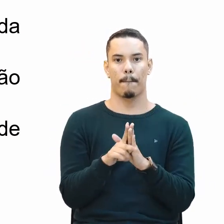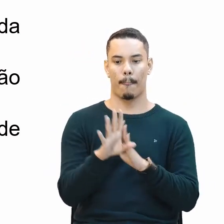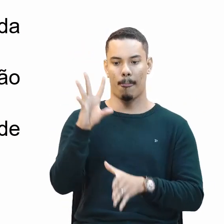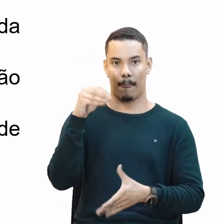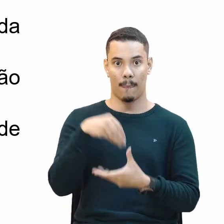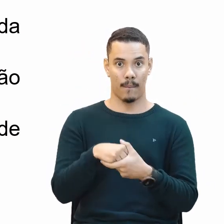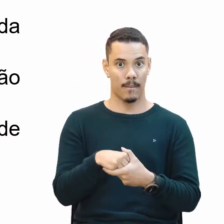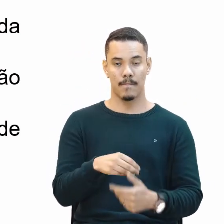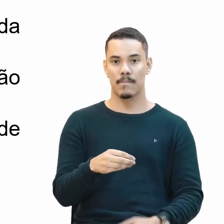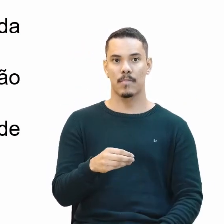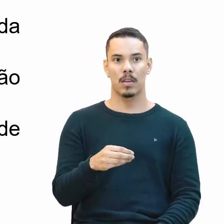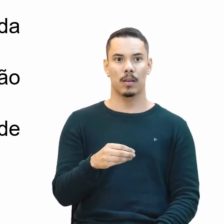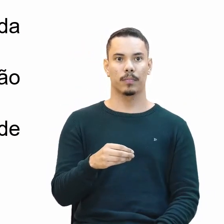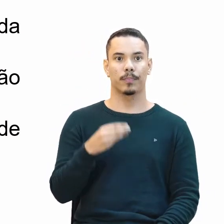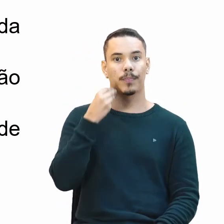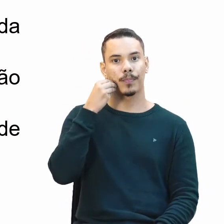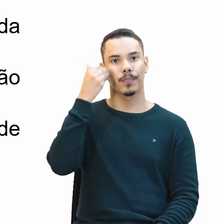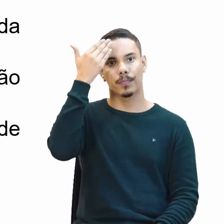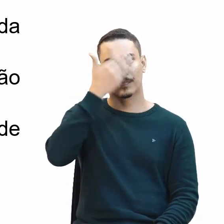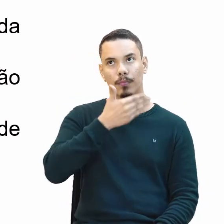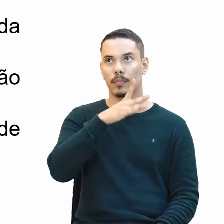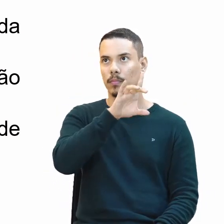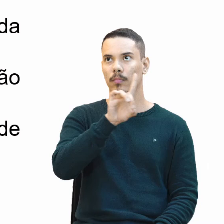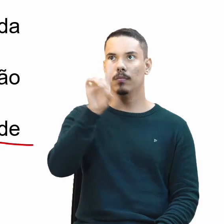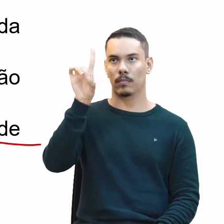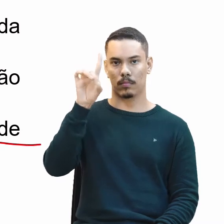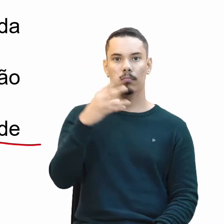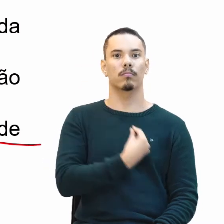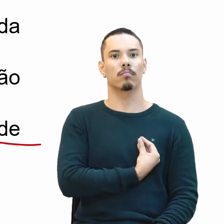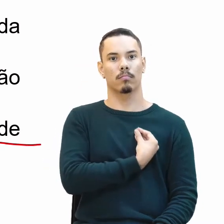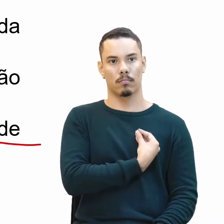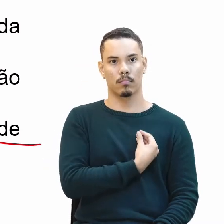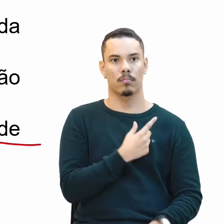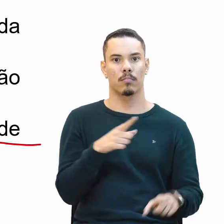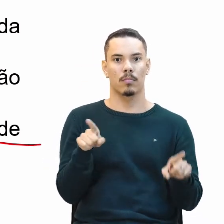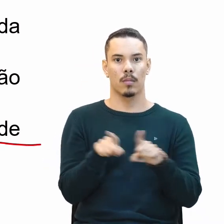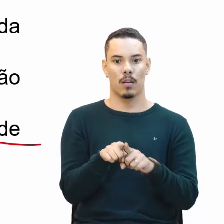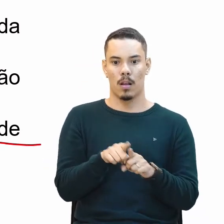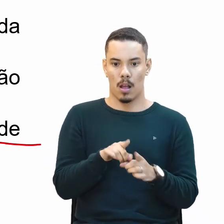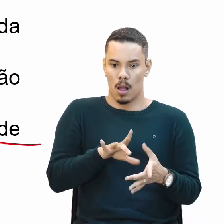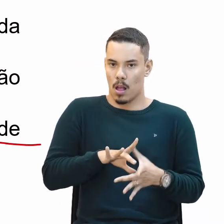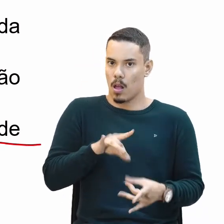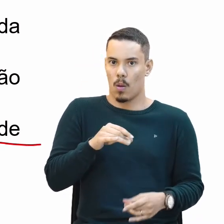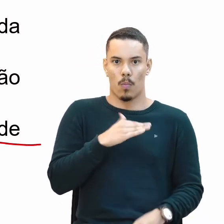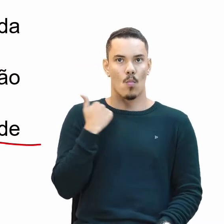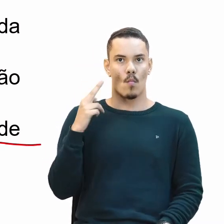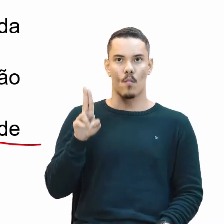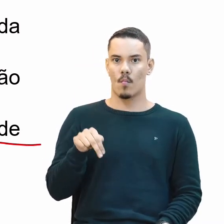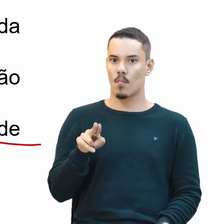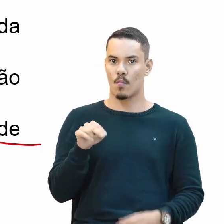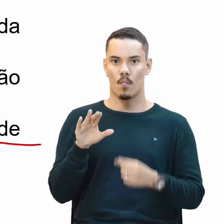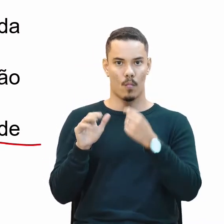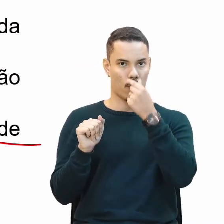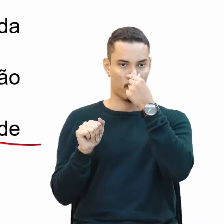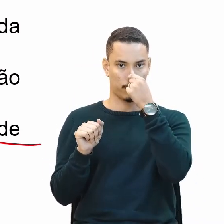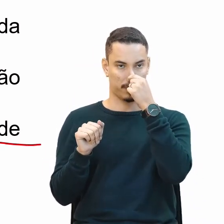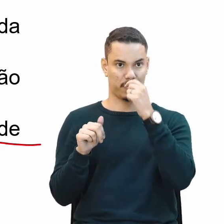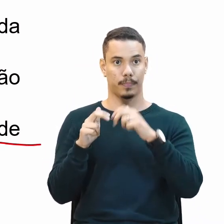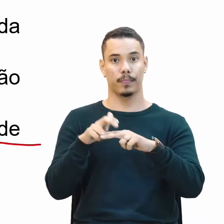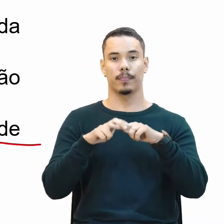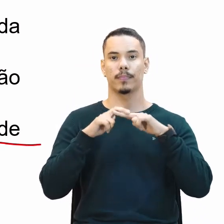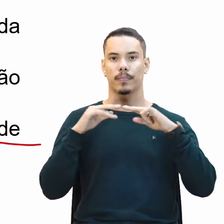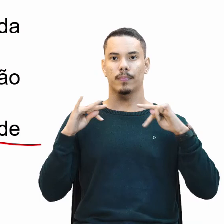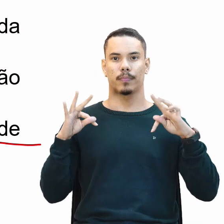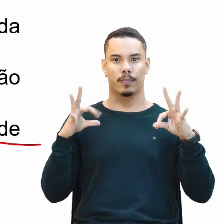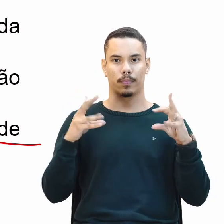a prova da existência de Deus e da imortalidade da alma. E tudo isso daqui, a